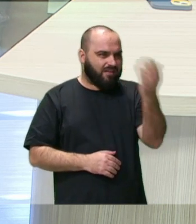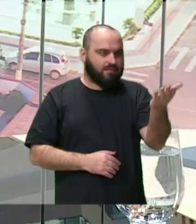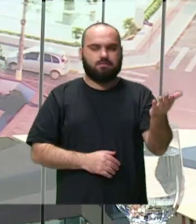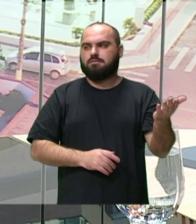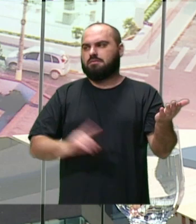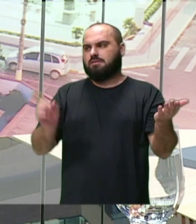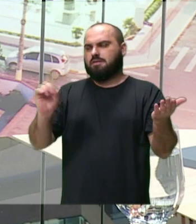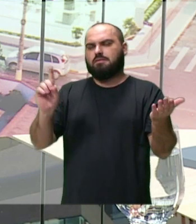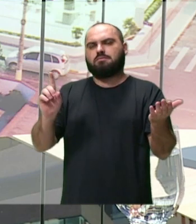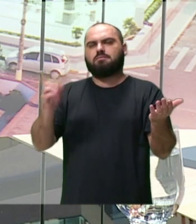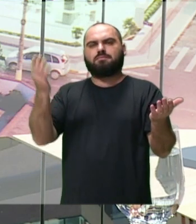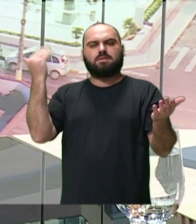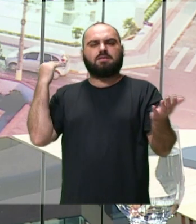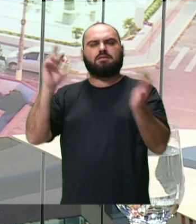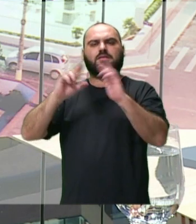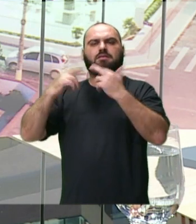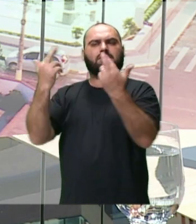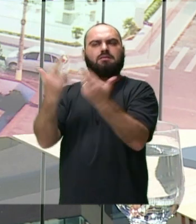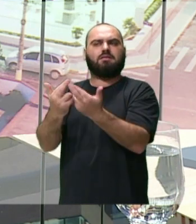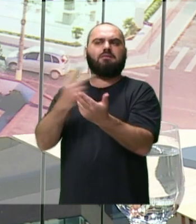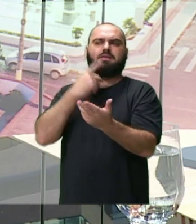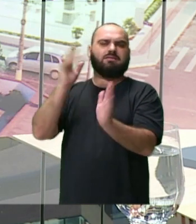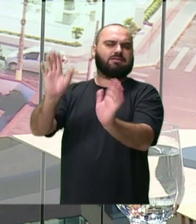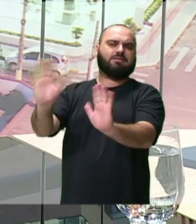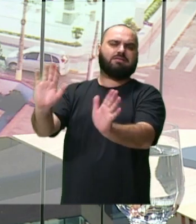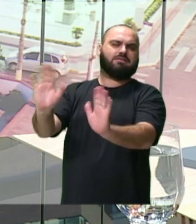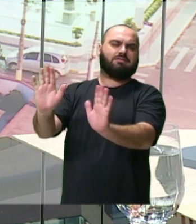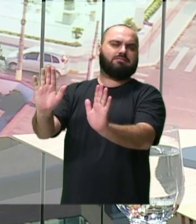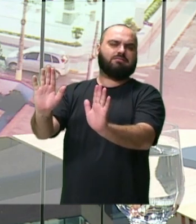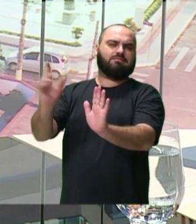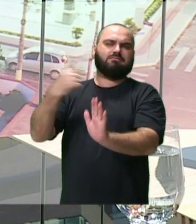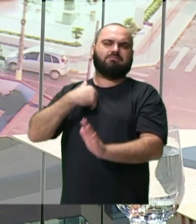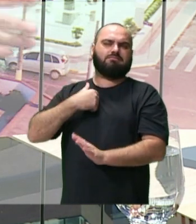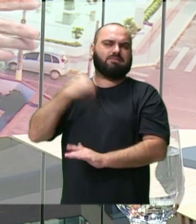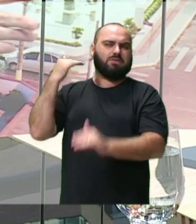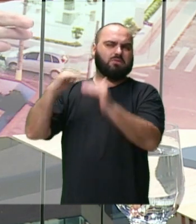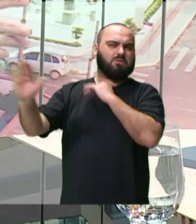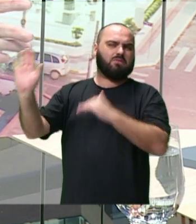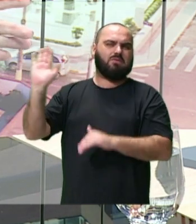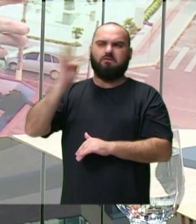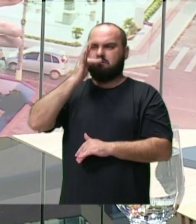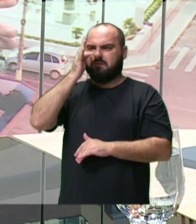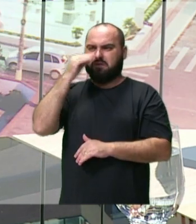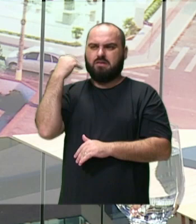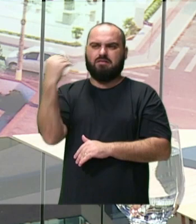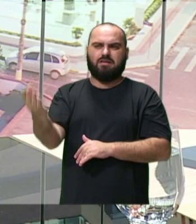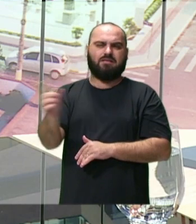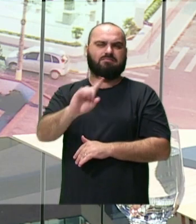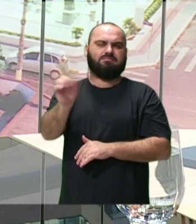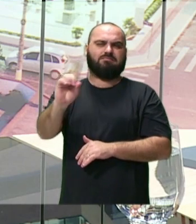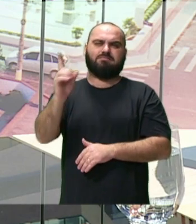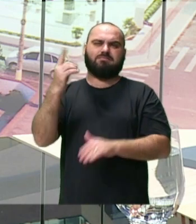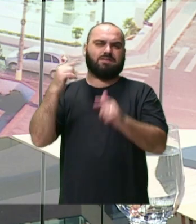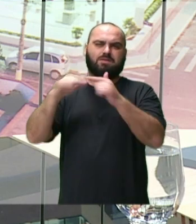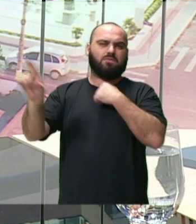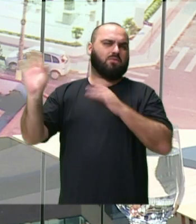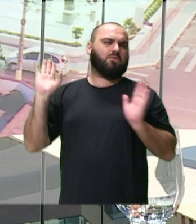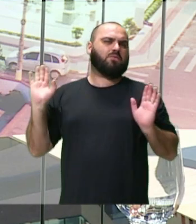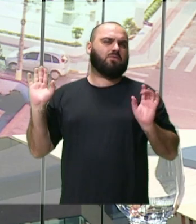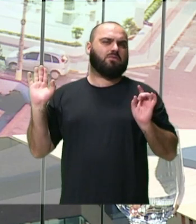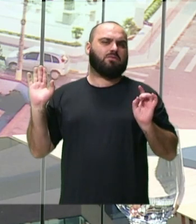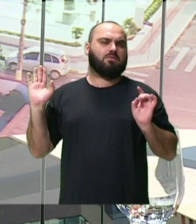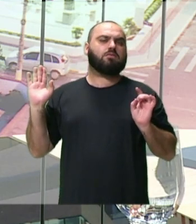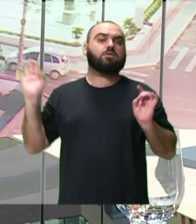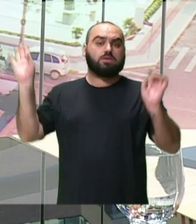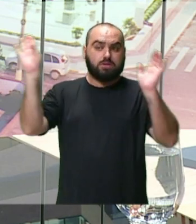nós estávamos numa reunião, eu já disse, parou, isso não vai acontecer comigo. Vamos falando de um papo sério e a gente tem que usar o poder, nós chegamos